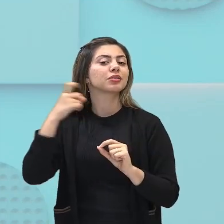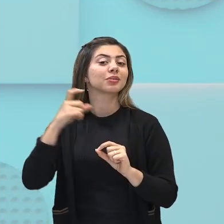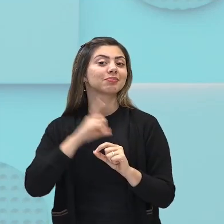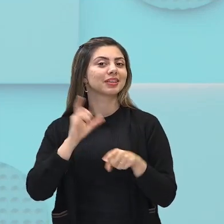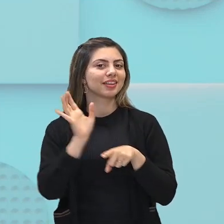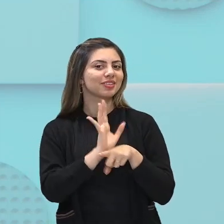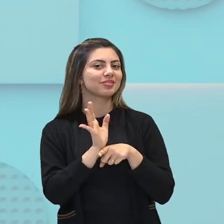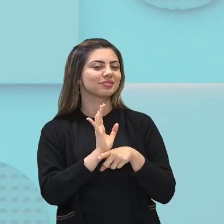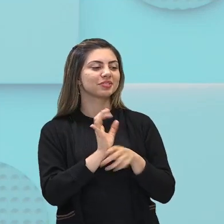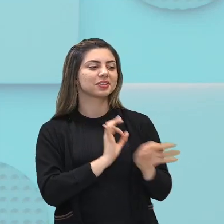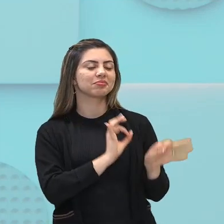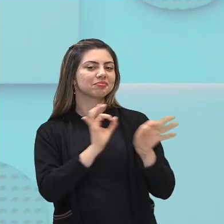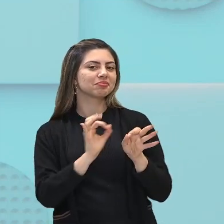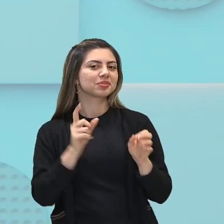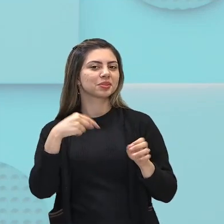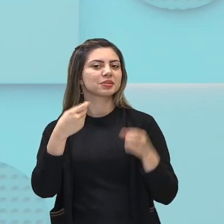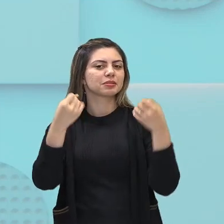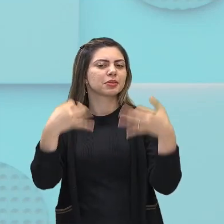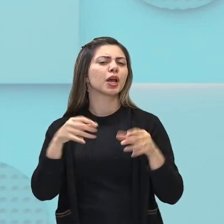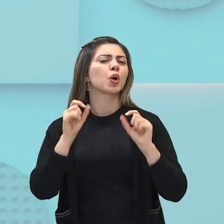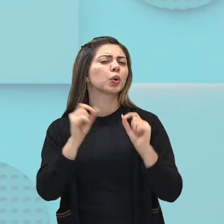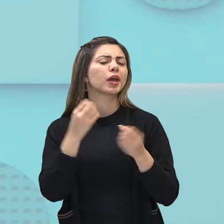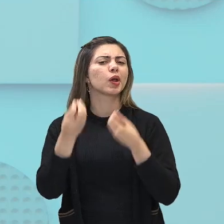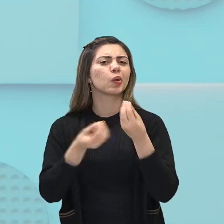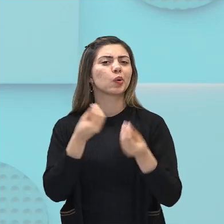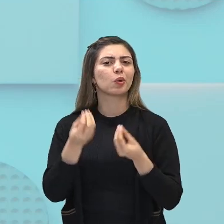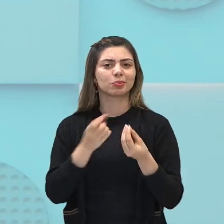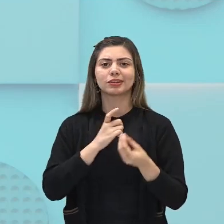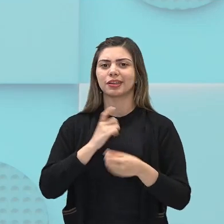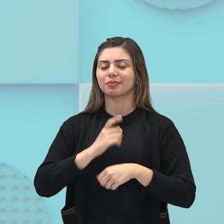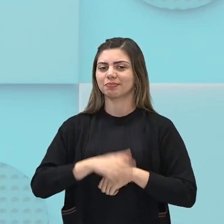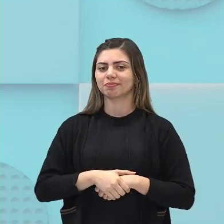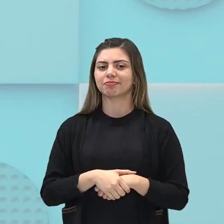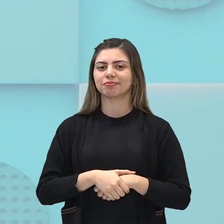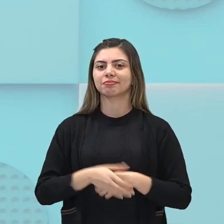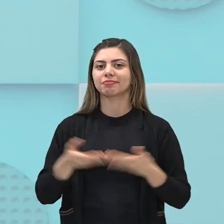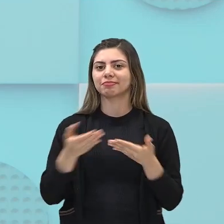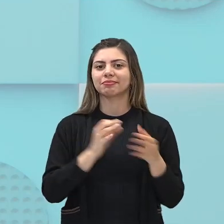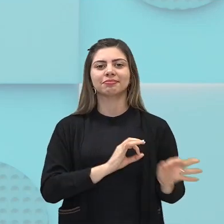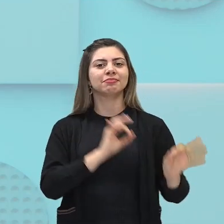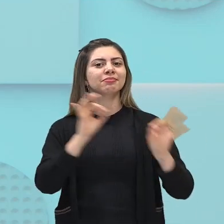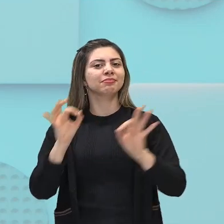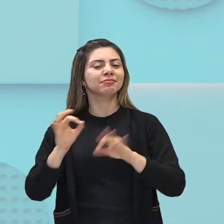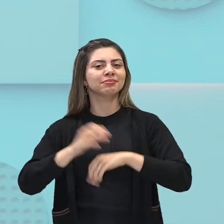um videozinho para explicar um pouquinho sobre como funciona. Deem uma olhadinha aí comigo.